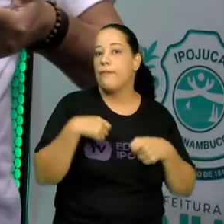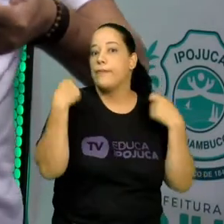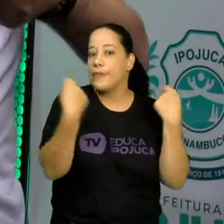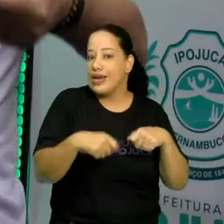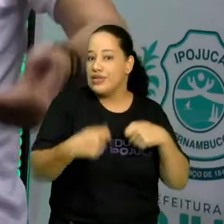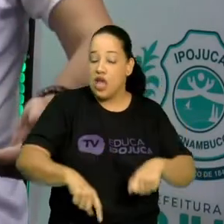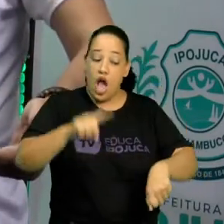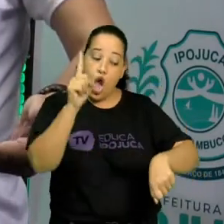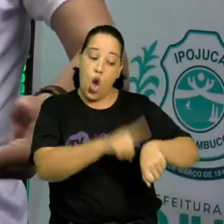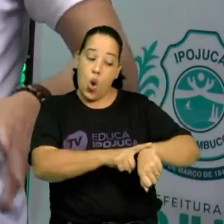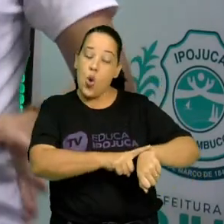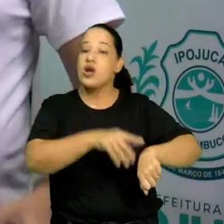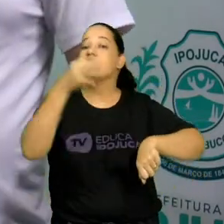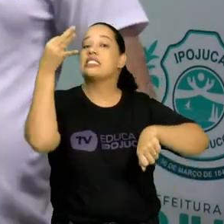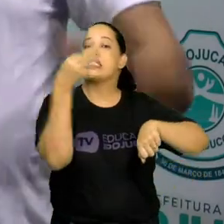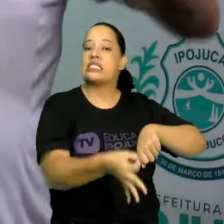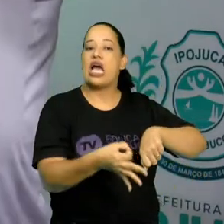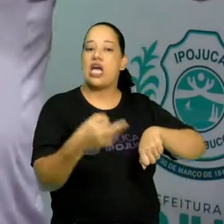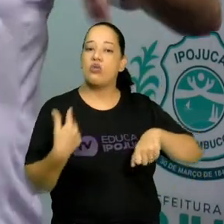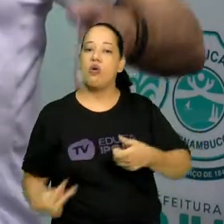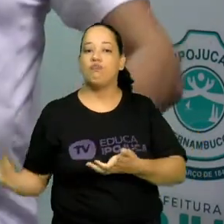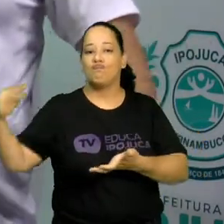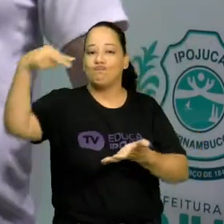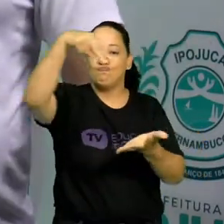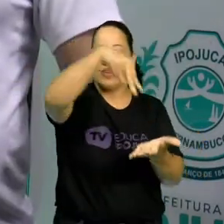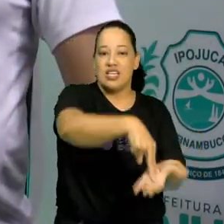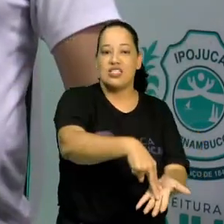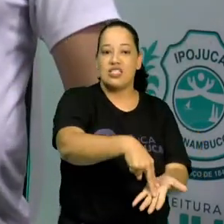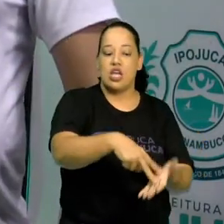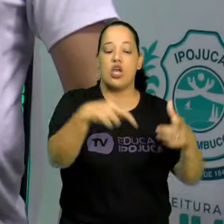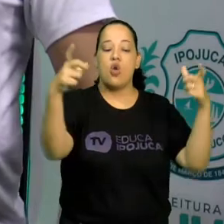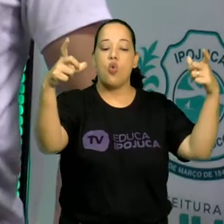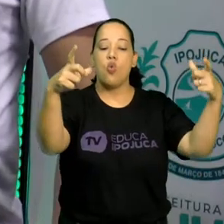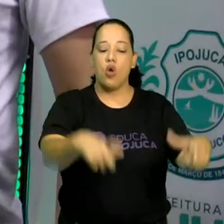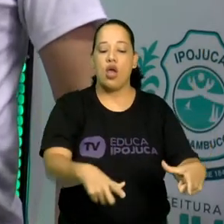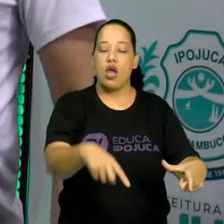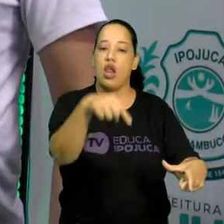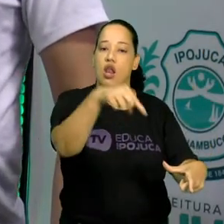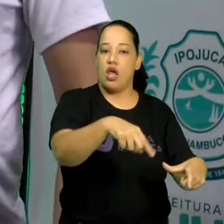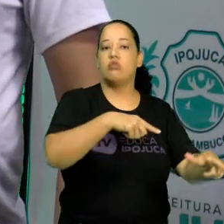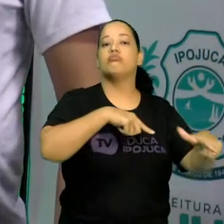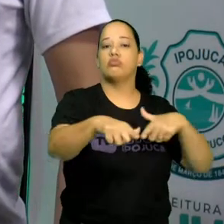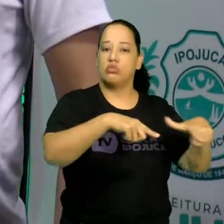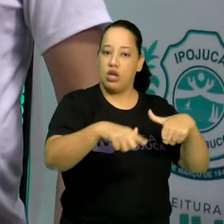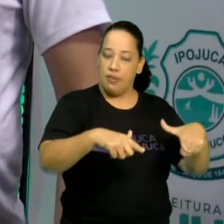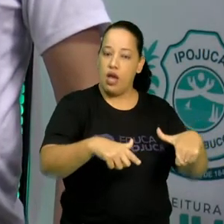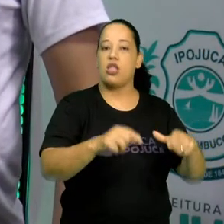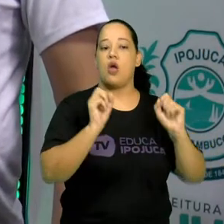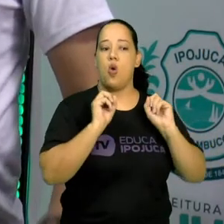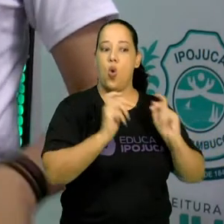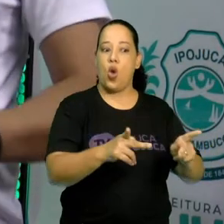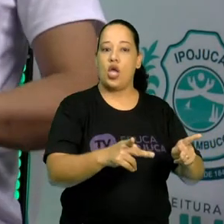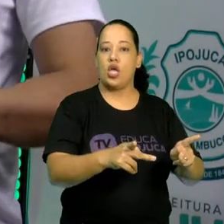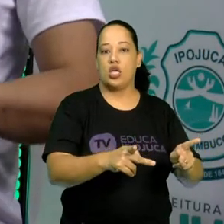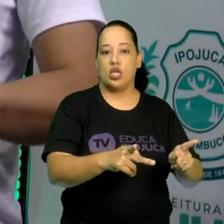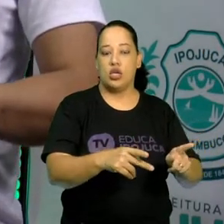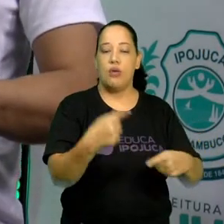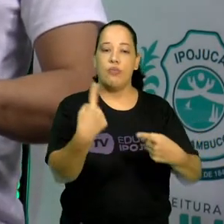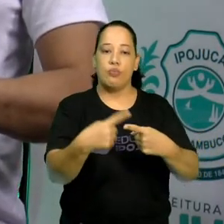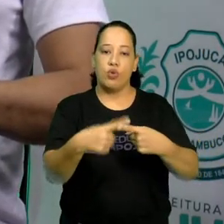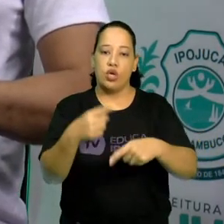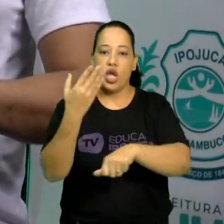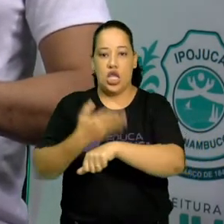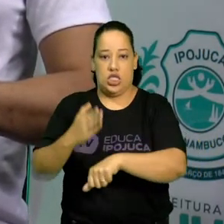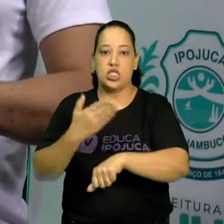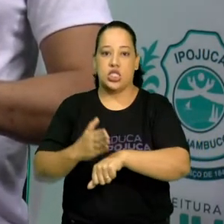naquele horário X, eu estar no local de trabalho pronto para trabalhar. Se o ensaio começa